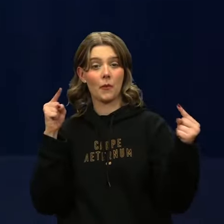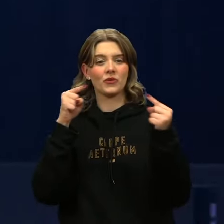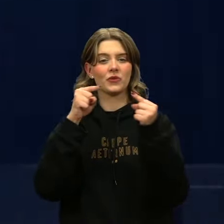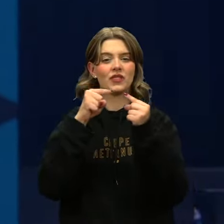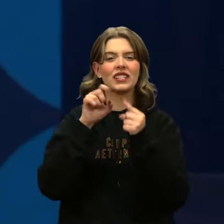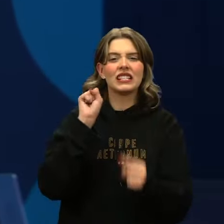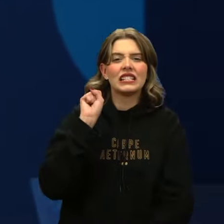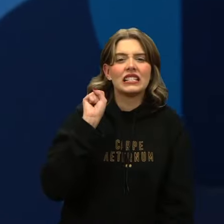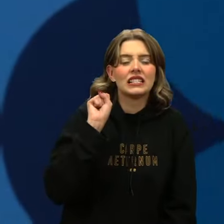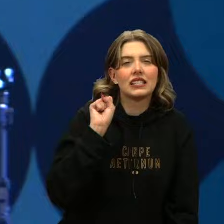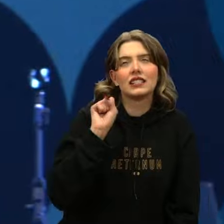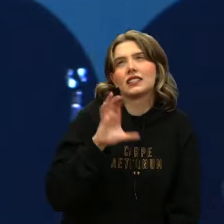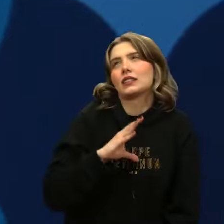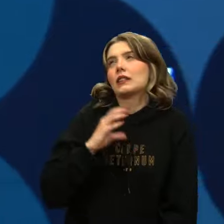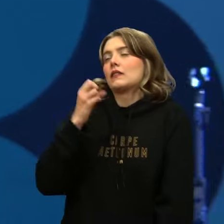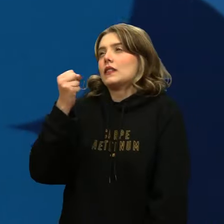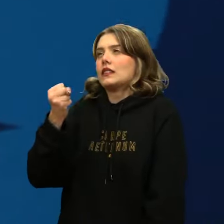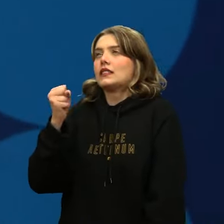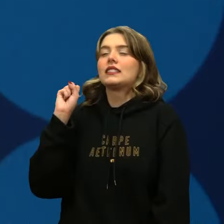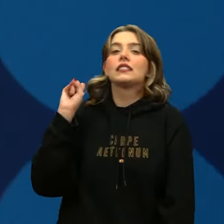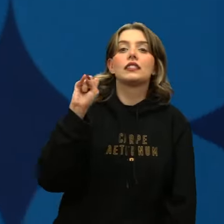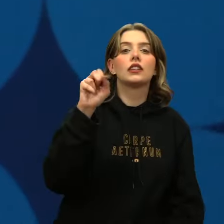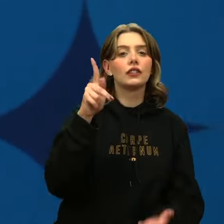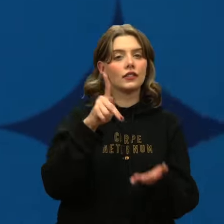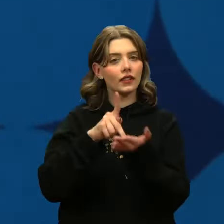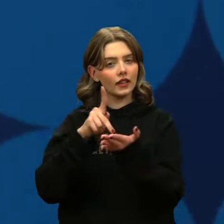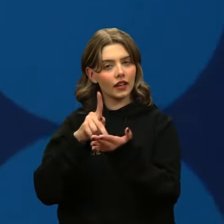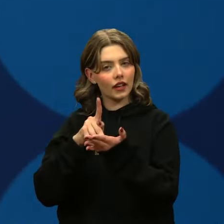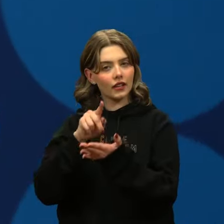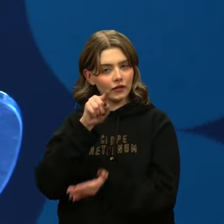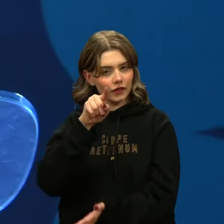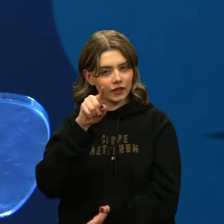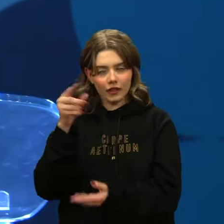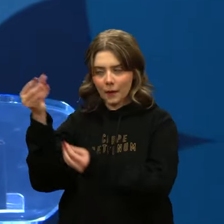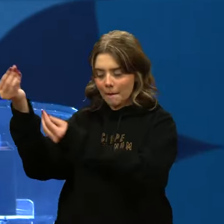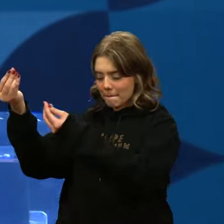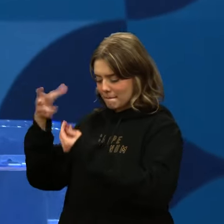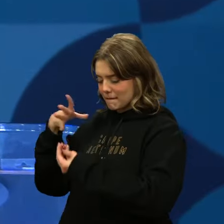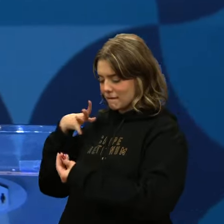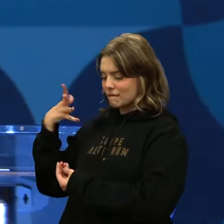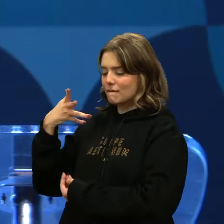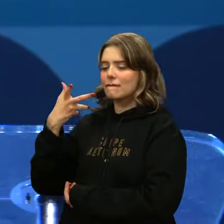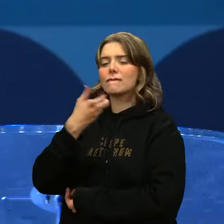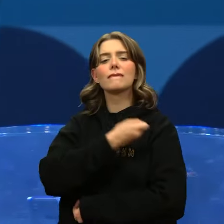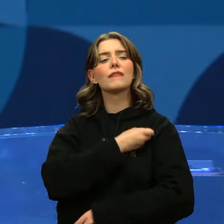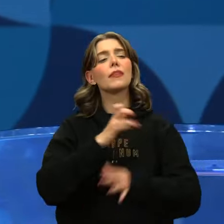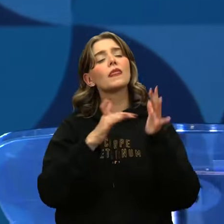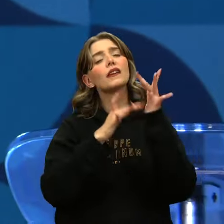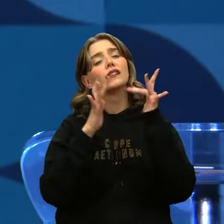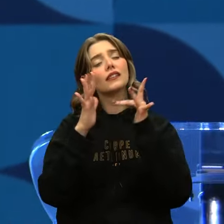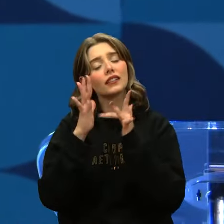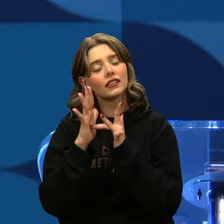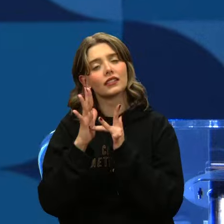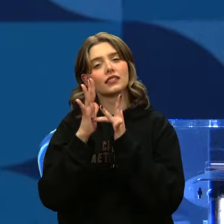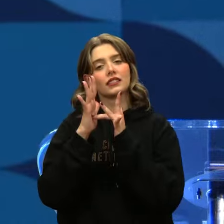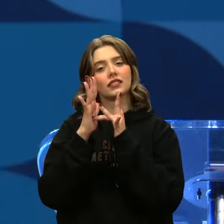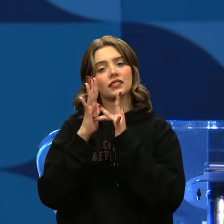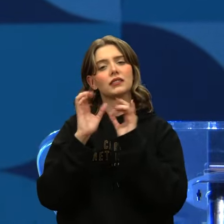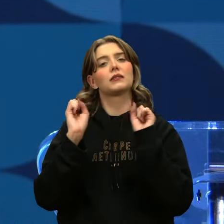se verdadeiramente você for salvo em Cristo Jesus. Todo aquele que está em Cristo Jesus pode ter